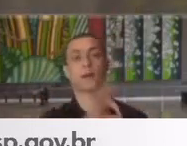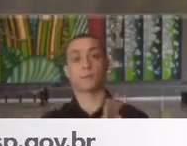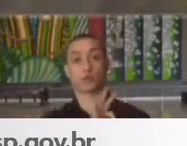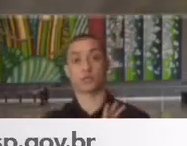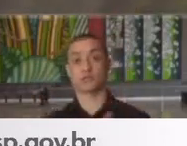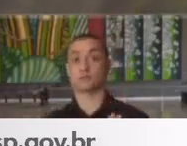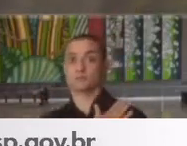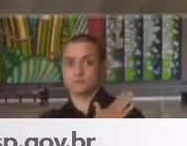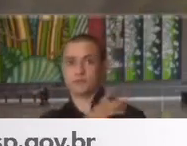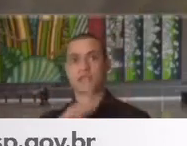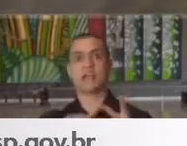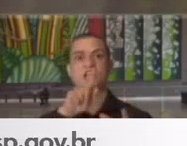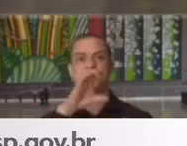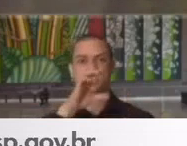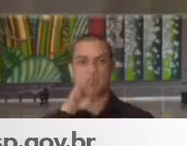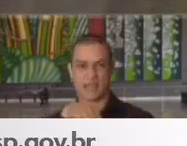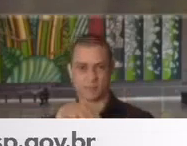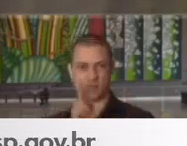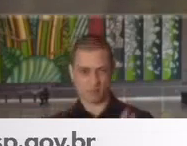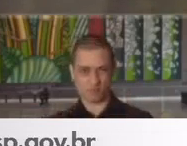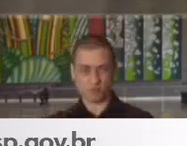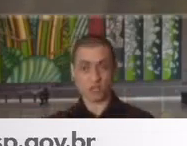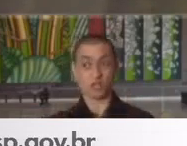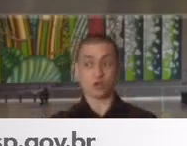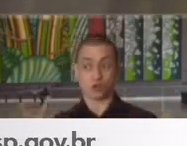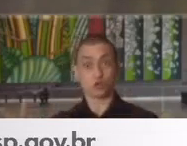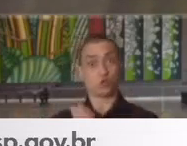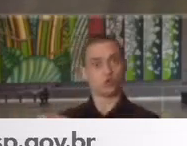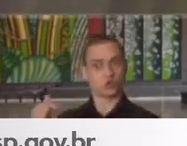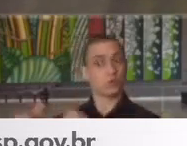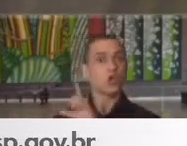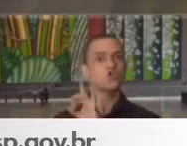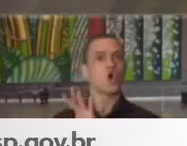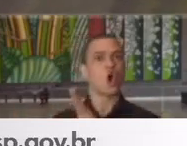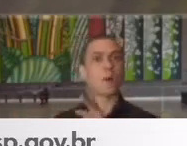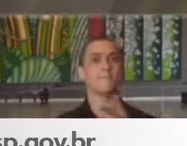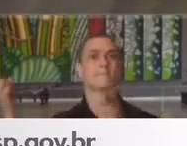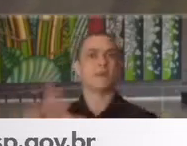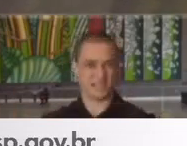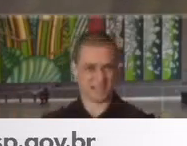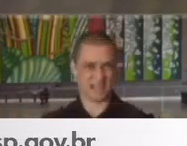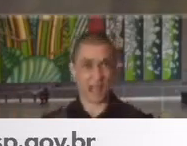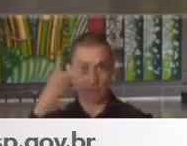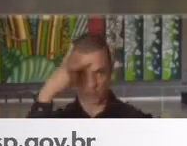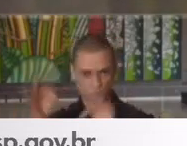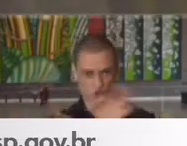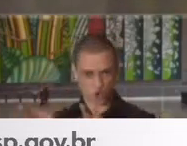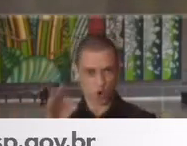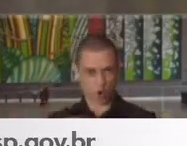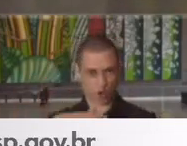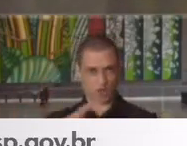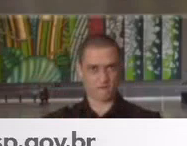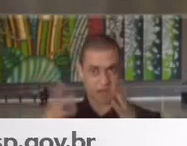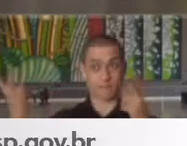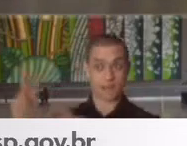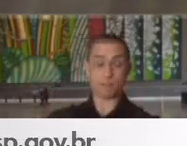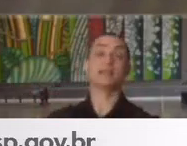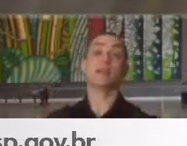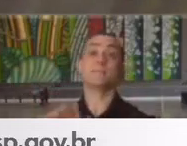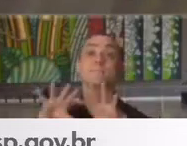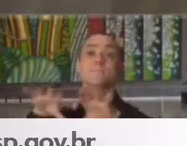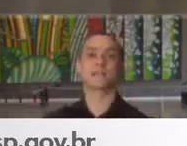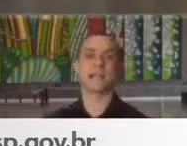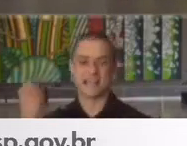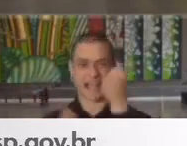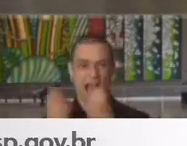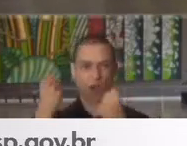a GCM, não só na orientação de prender os promotores dos eventos, mas também de apreender os carros